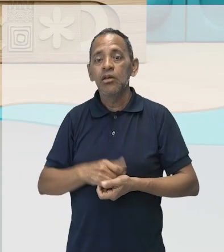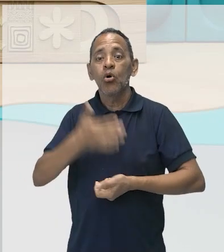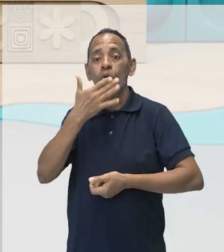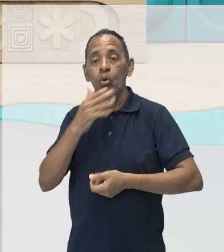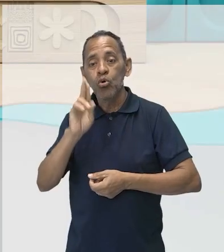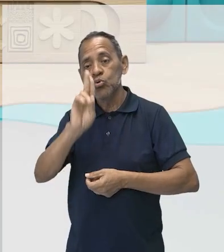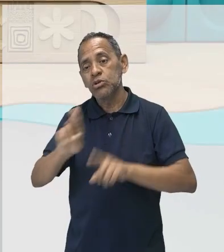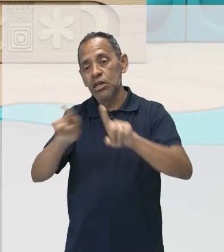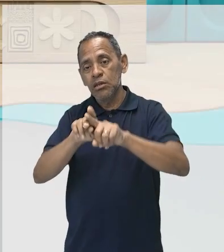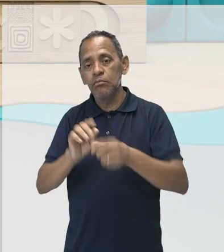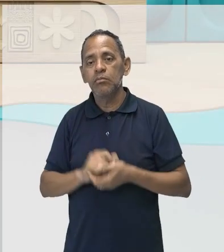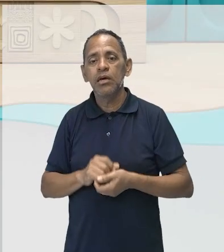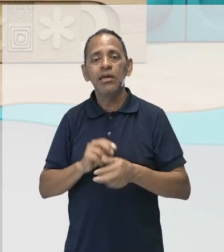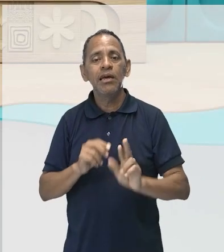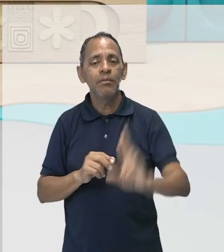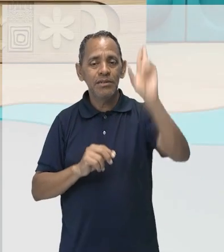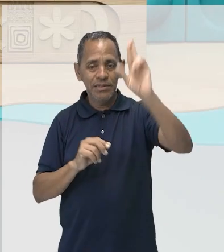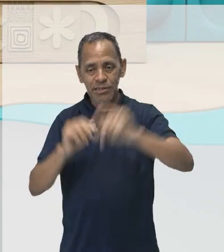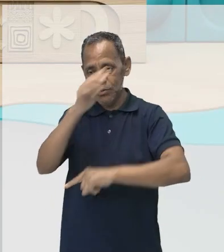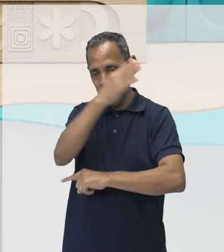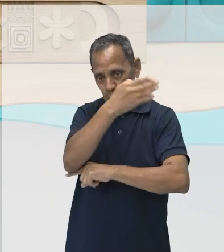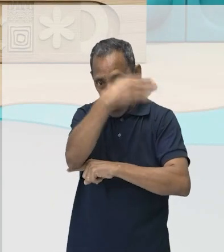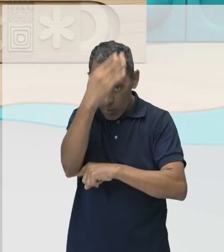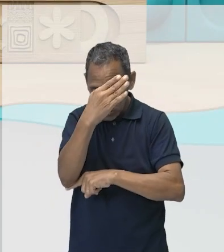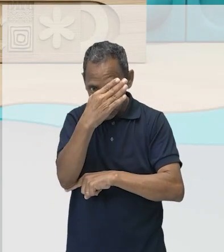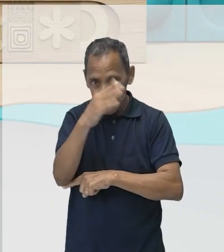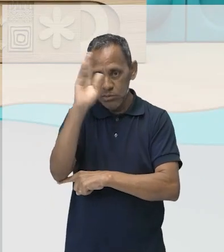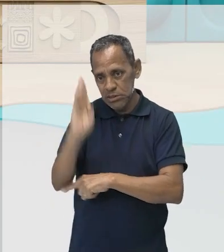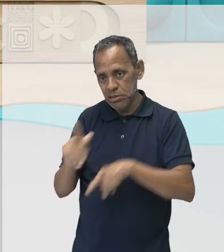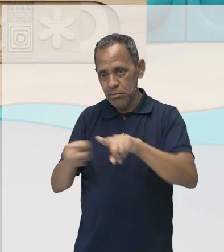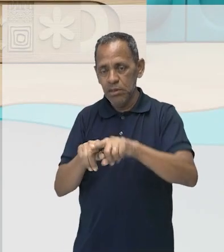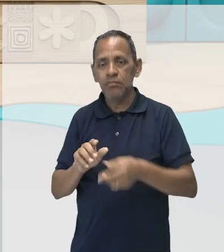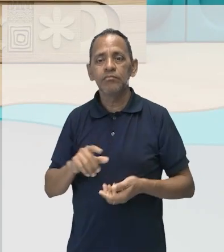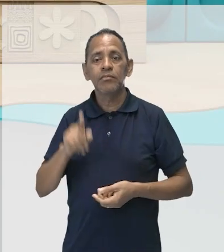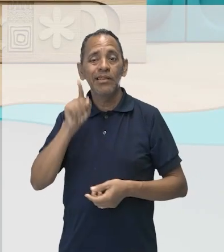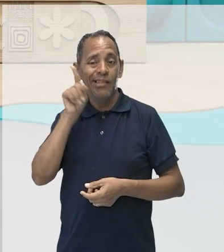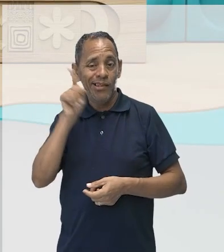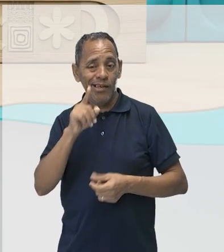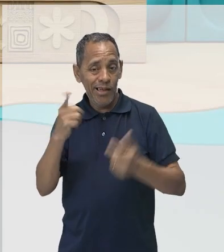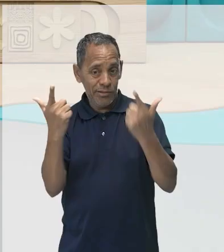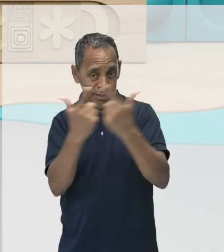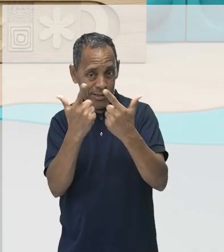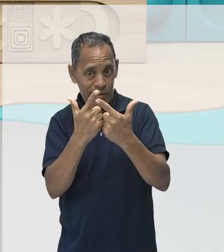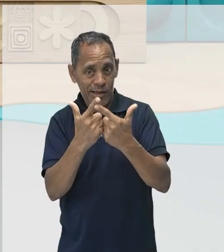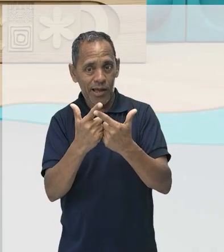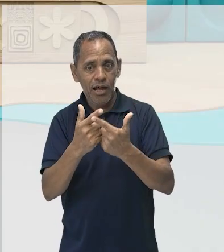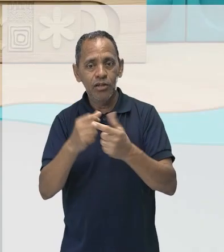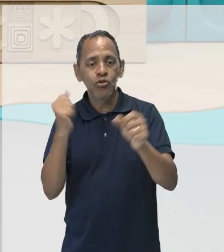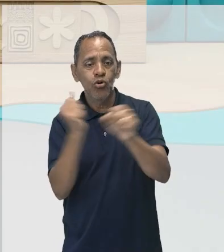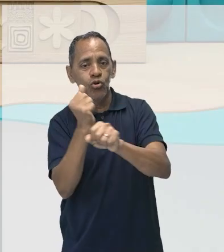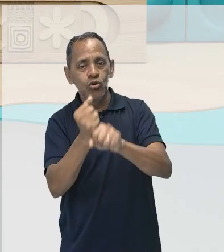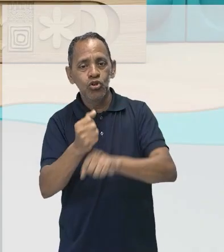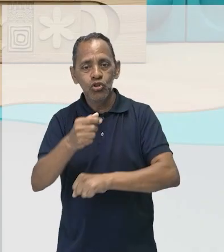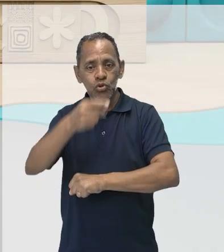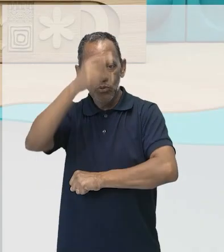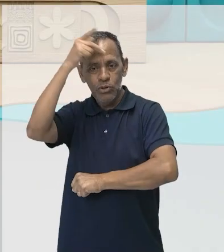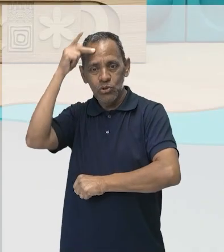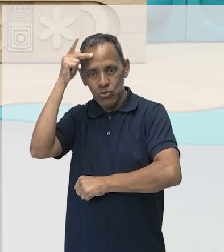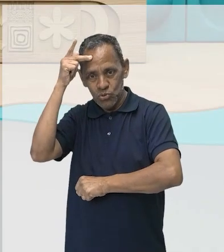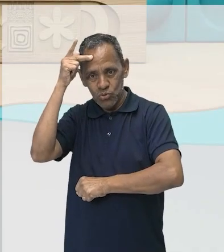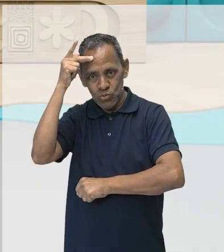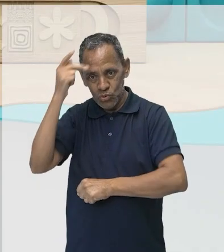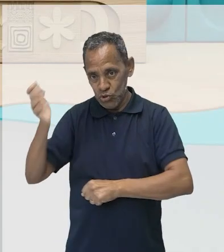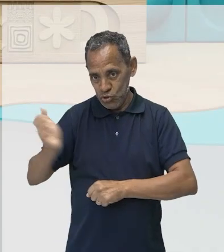a nossa bandeira. Então, o Teatro Amazonas, quando ele foi construído, o que as pessoas, os ricos,